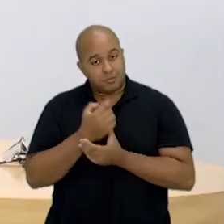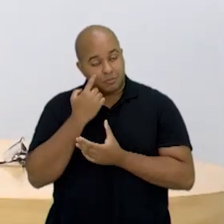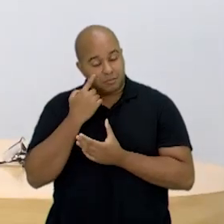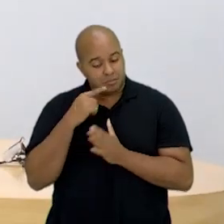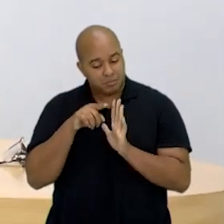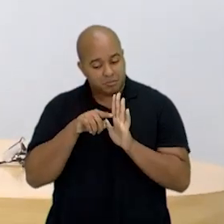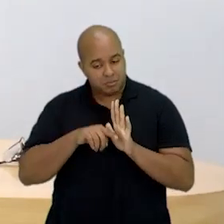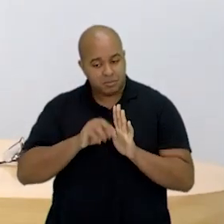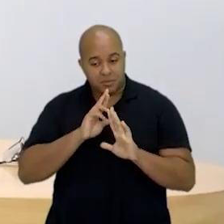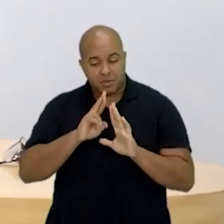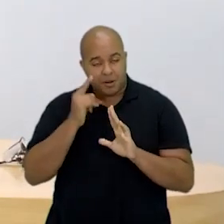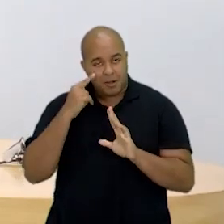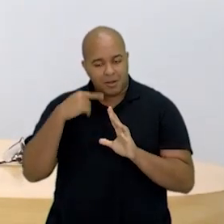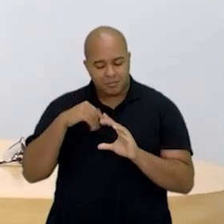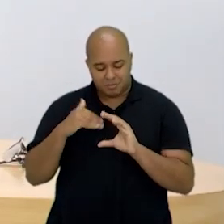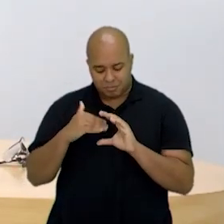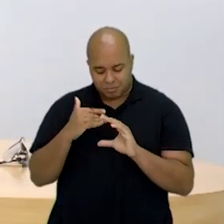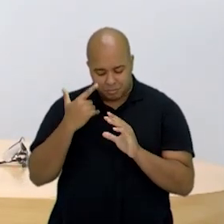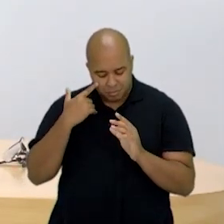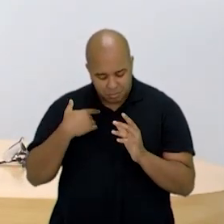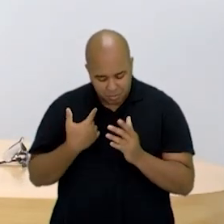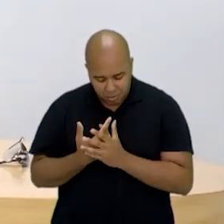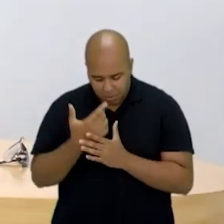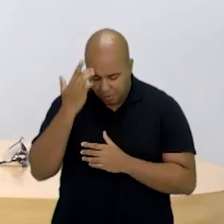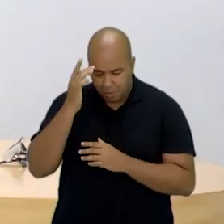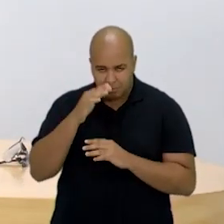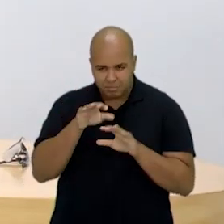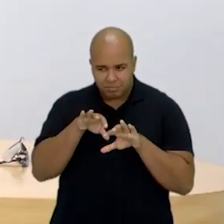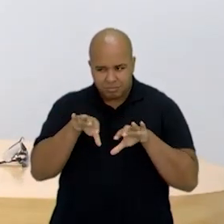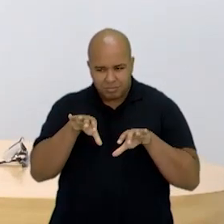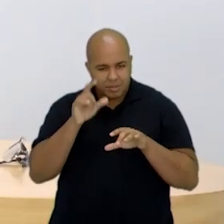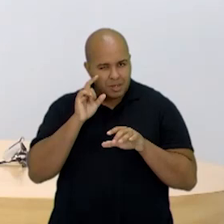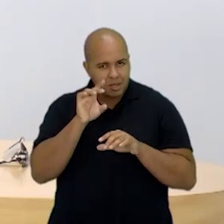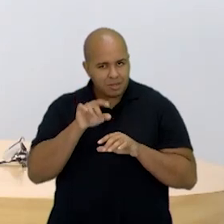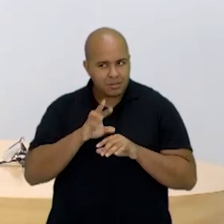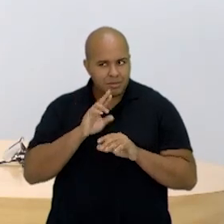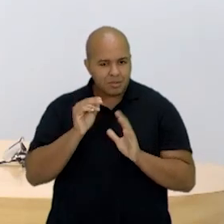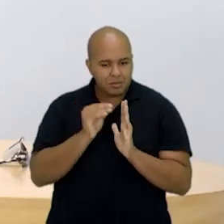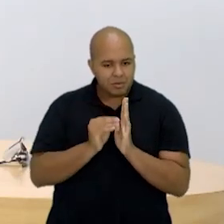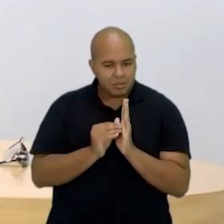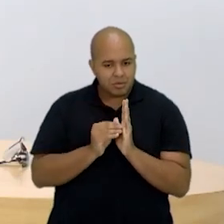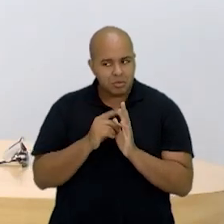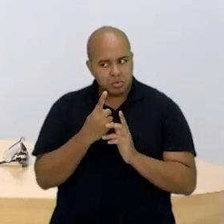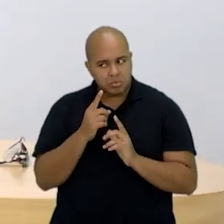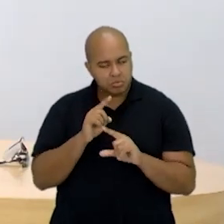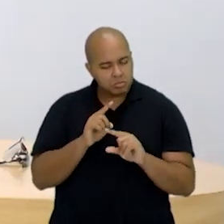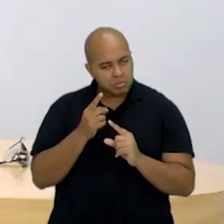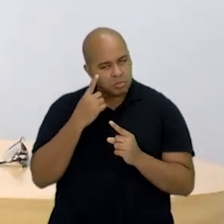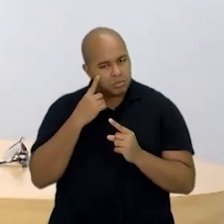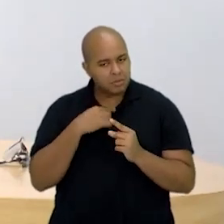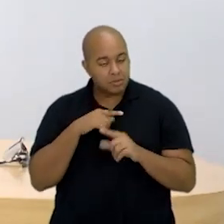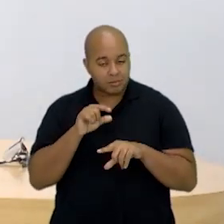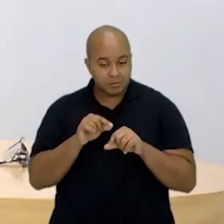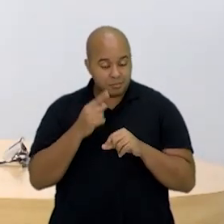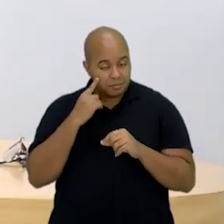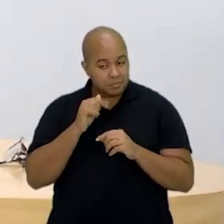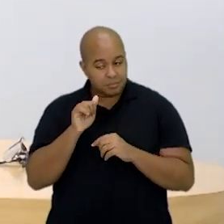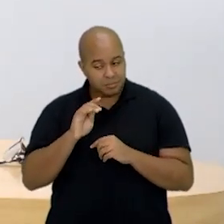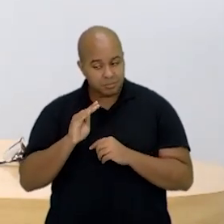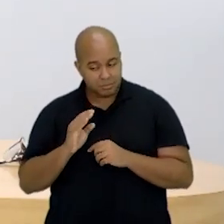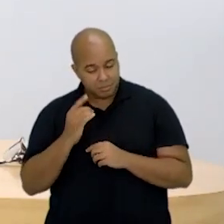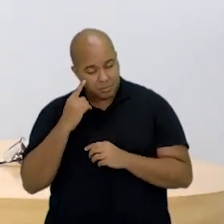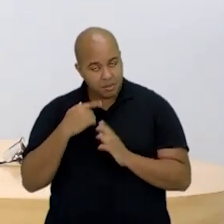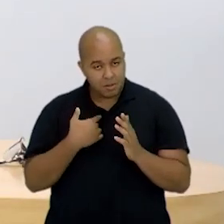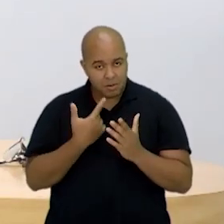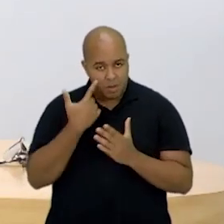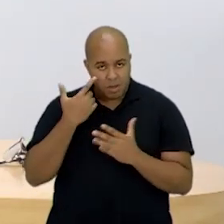verificando aqui as respostas que vocês agora ficou bem dividido cada um voltou em uma das opções e aí bear-se